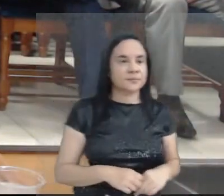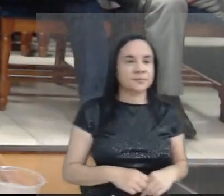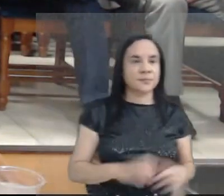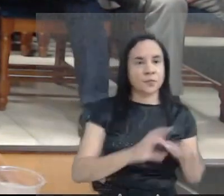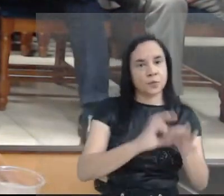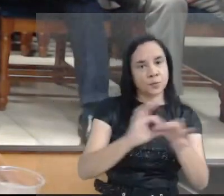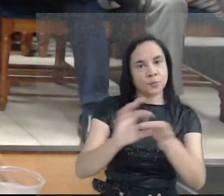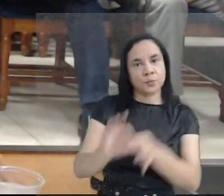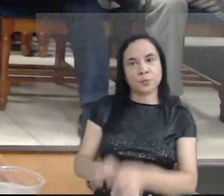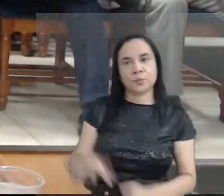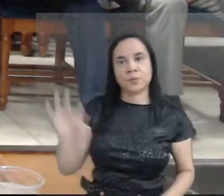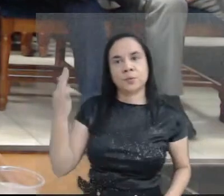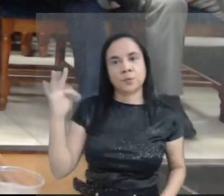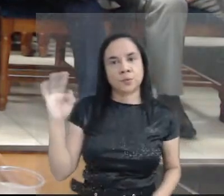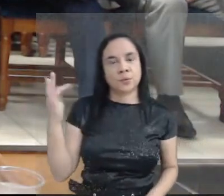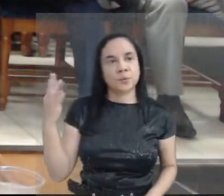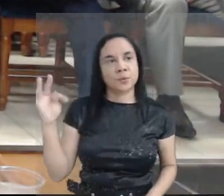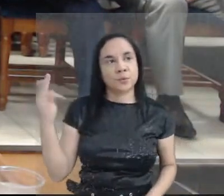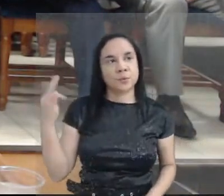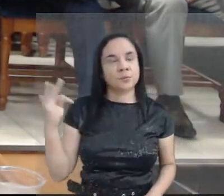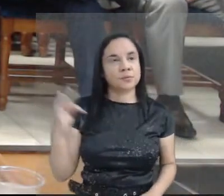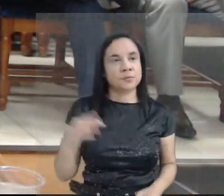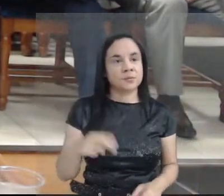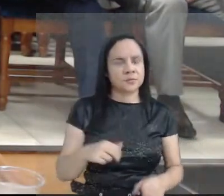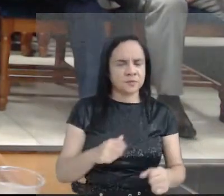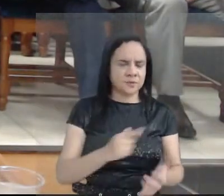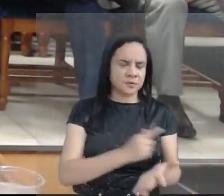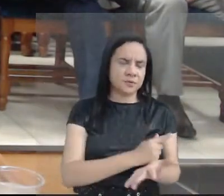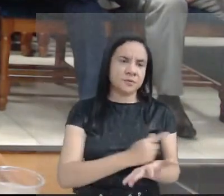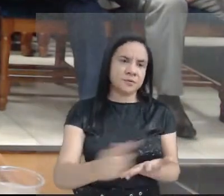verdade, você... Se você olhar o Gênesis 6,